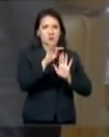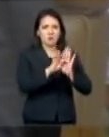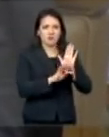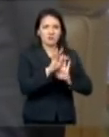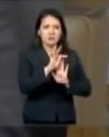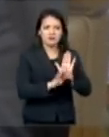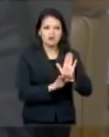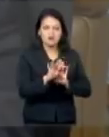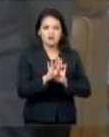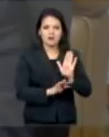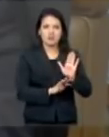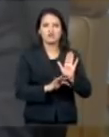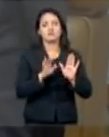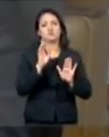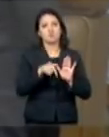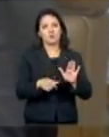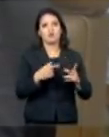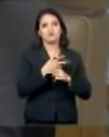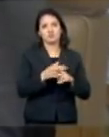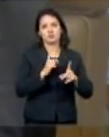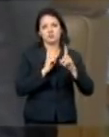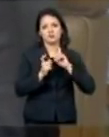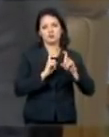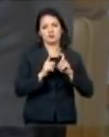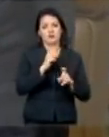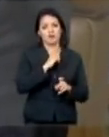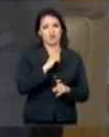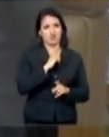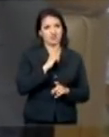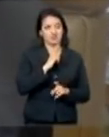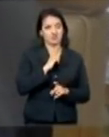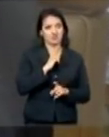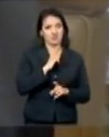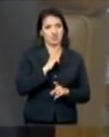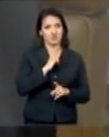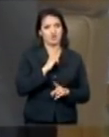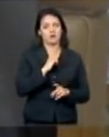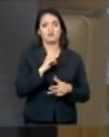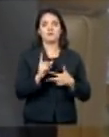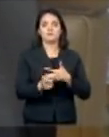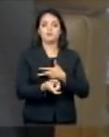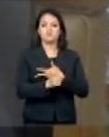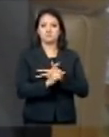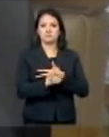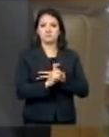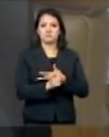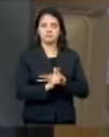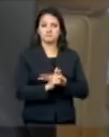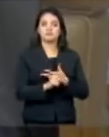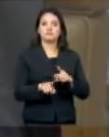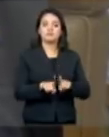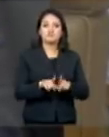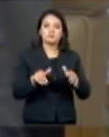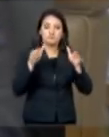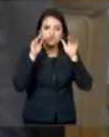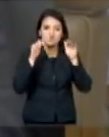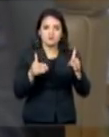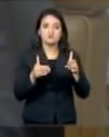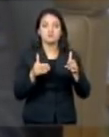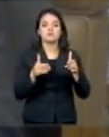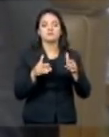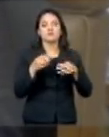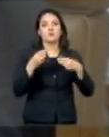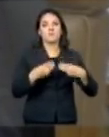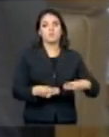administrativa tomada no âmbito do poder executivo mais especificamente na esfera orgânica do